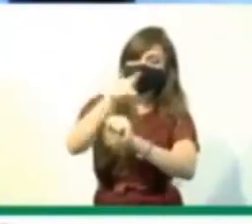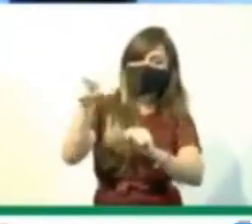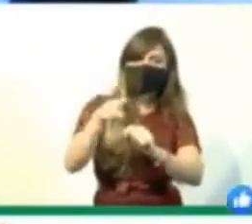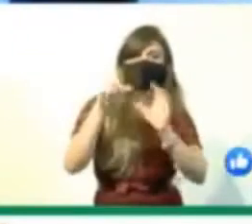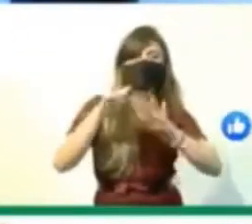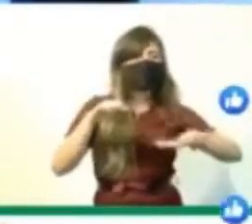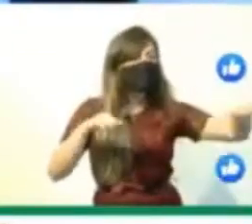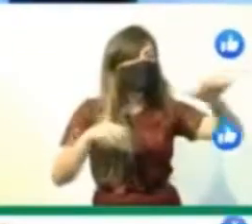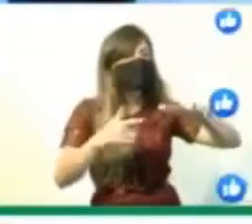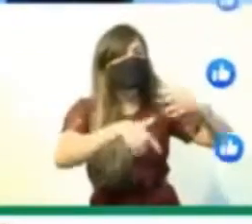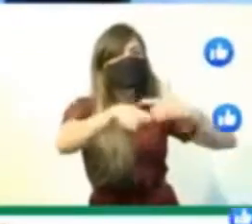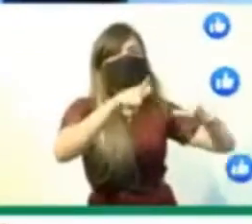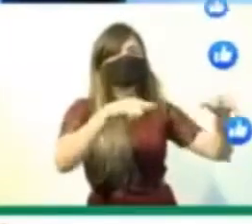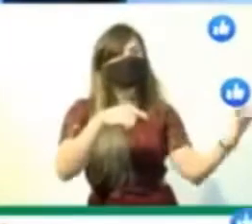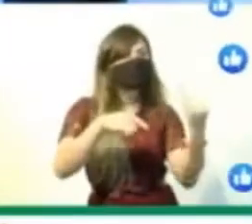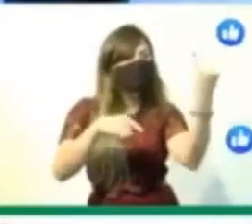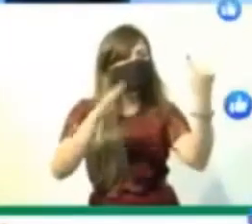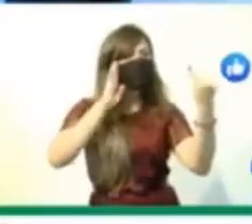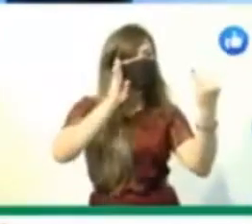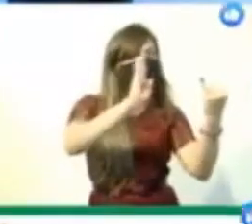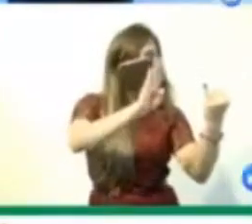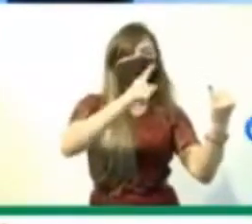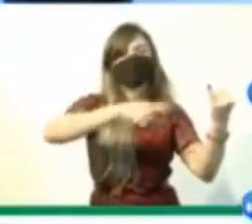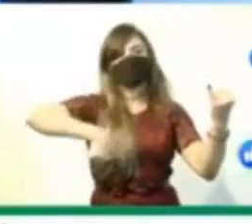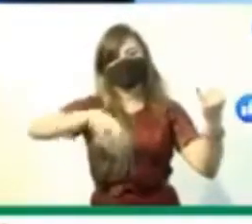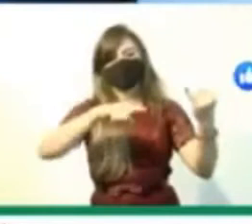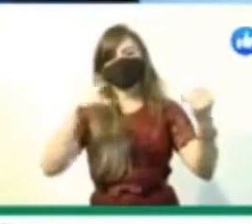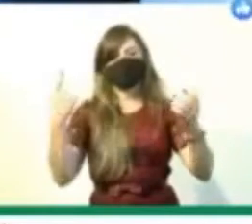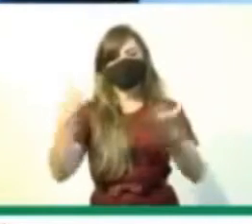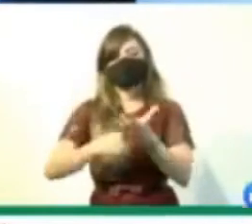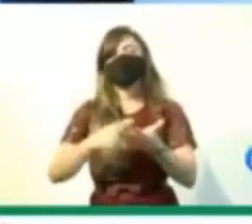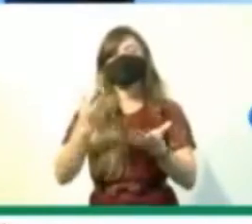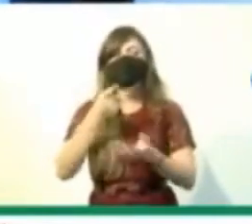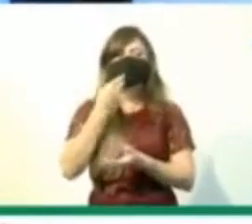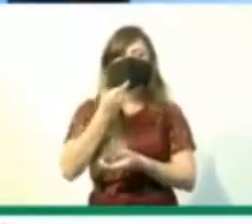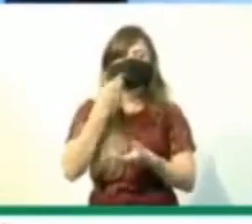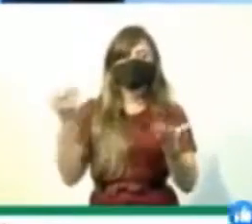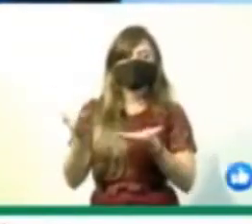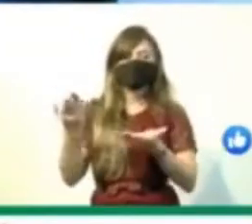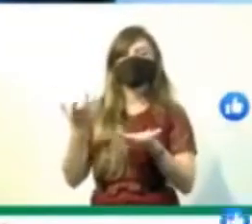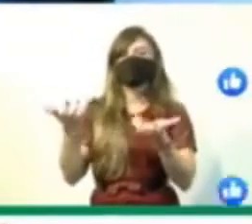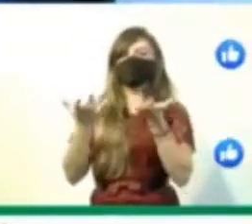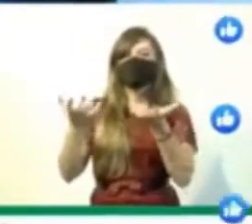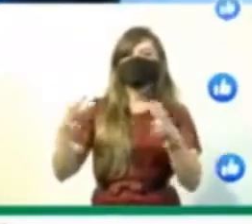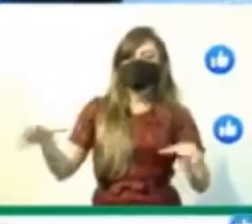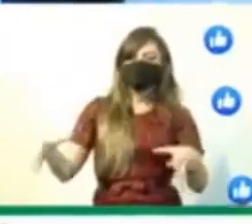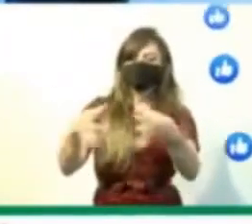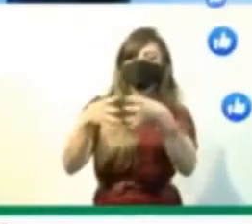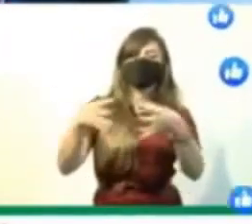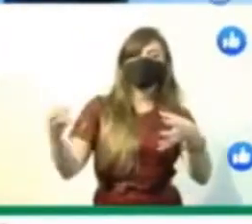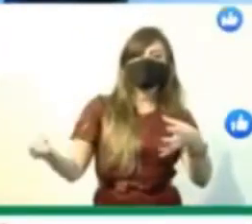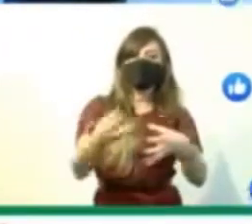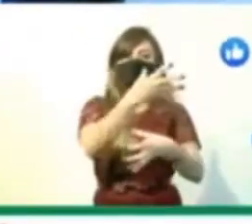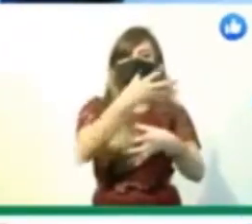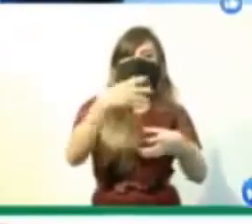outra área que você considera que seja prioritária para a gente já. Eu estava dizendo agora recentemente que eu quero lançar um novo pacote de